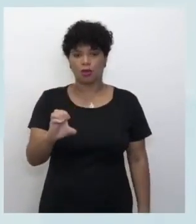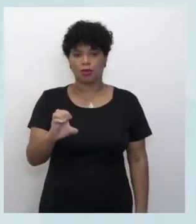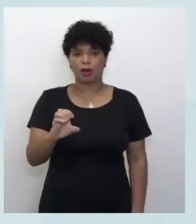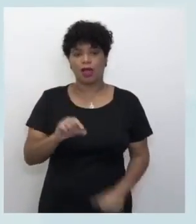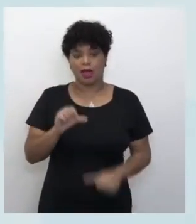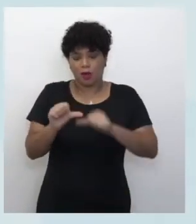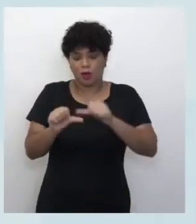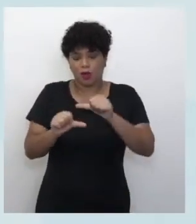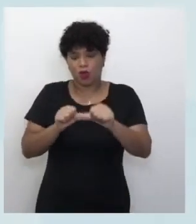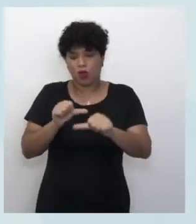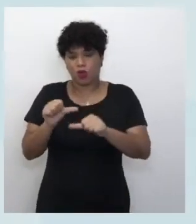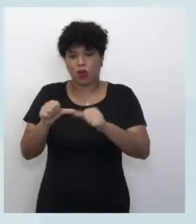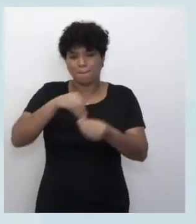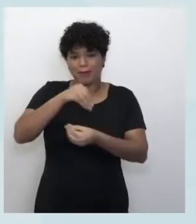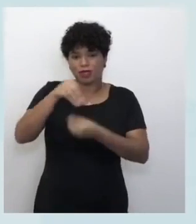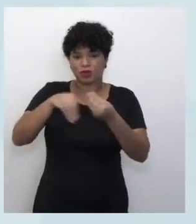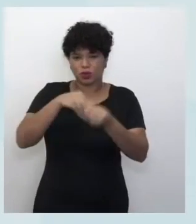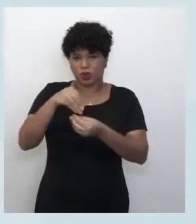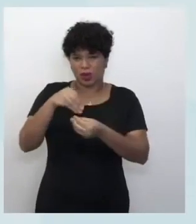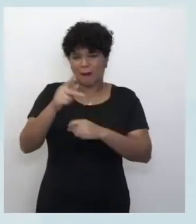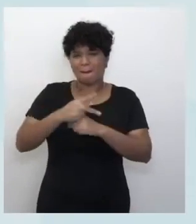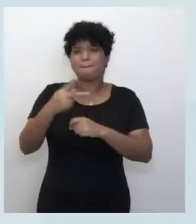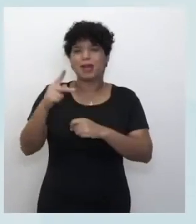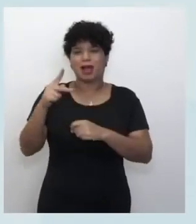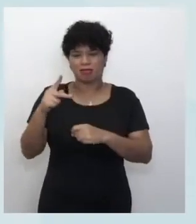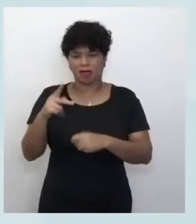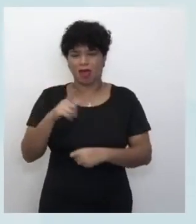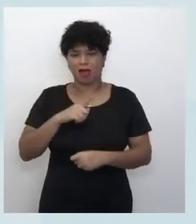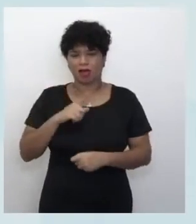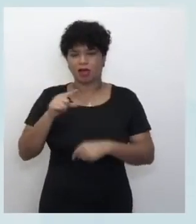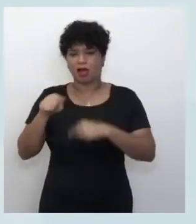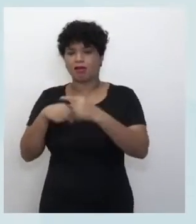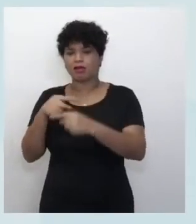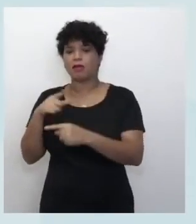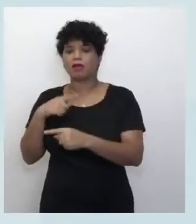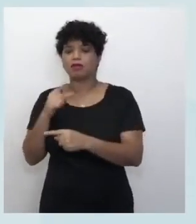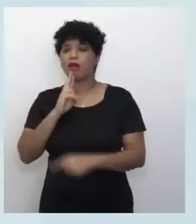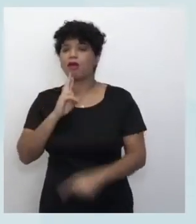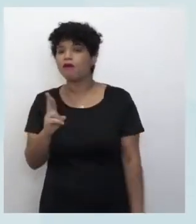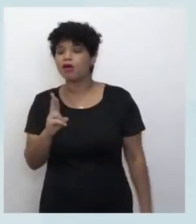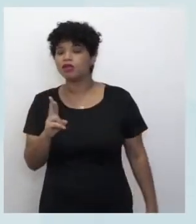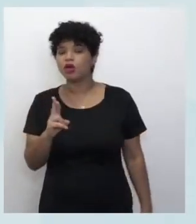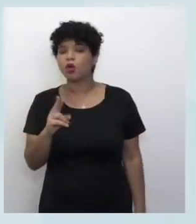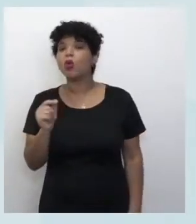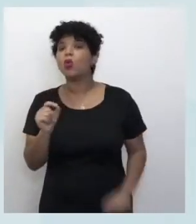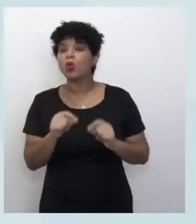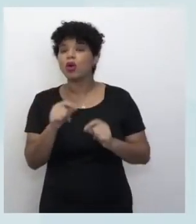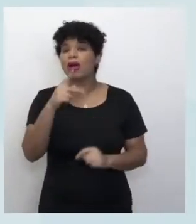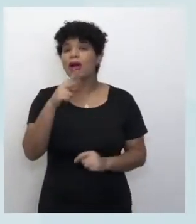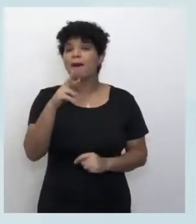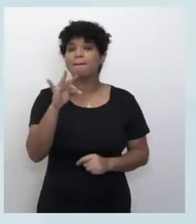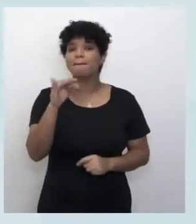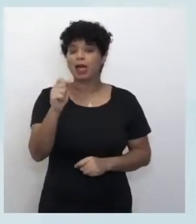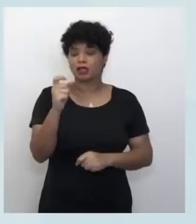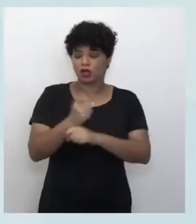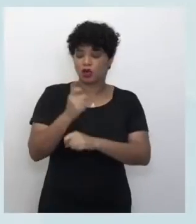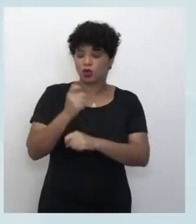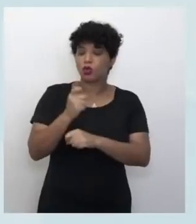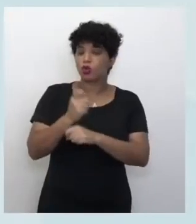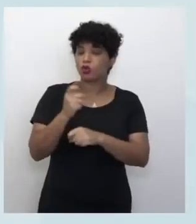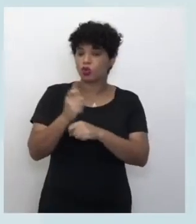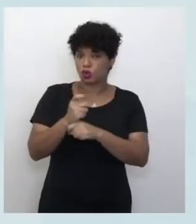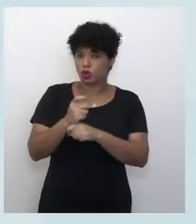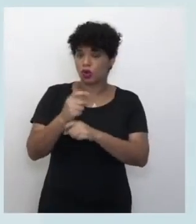com o nitrato de prata, ok? E produz a prata no estado sólido mais